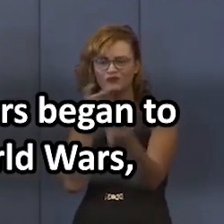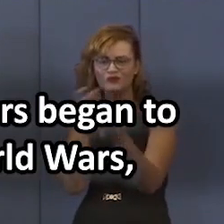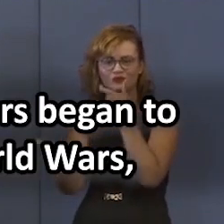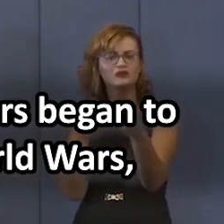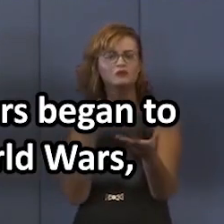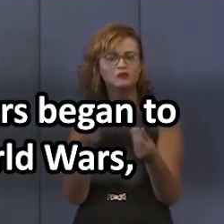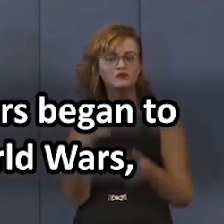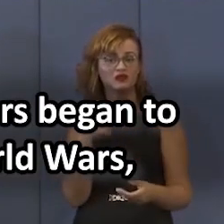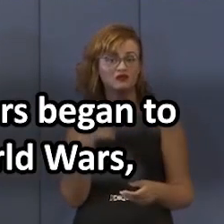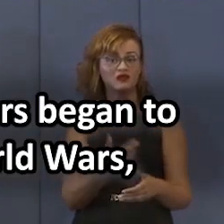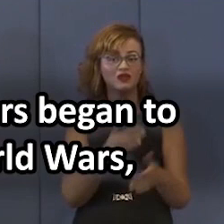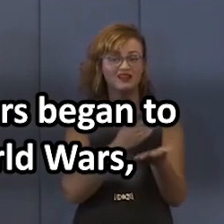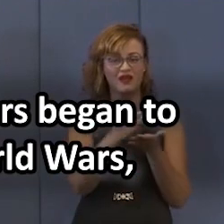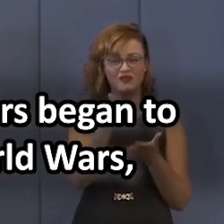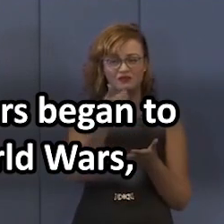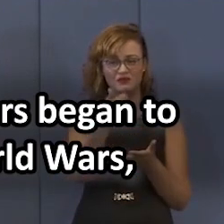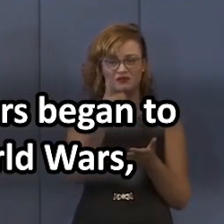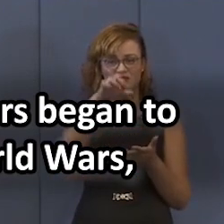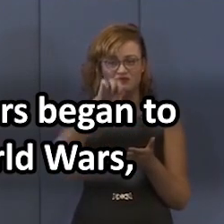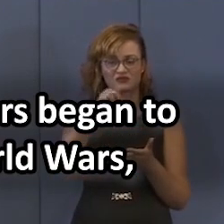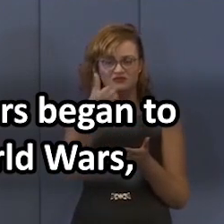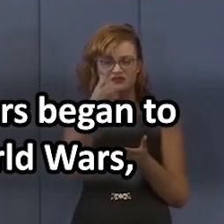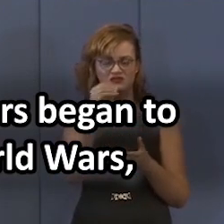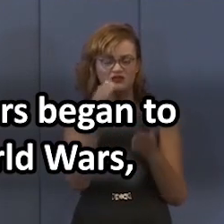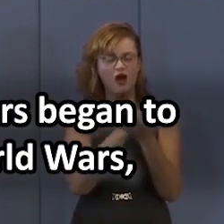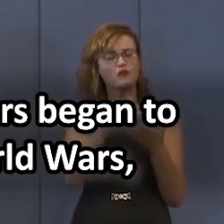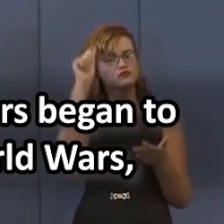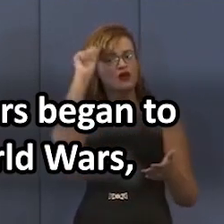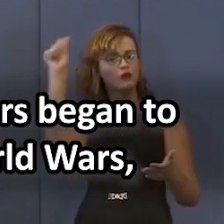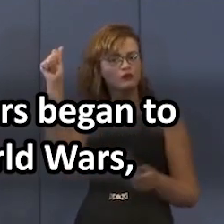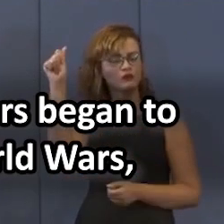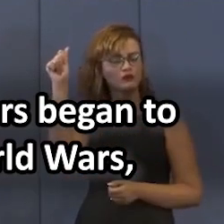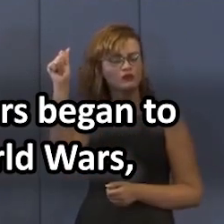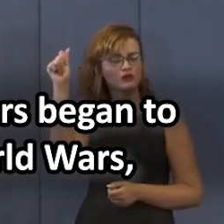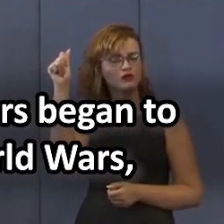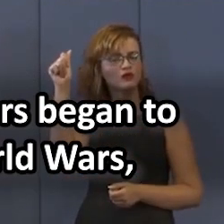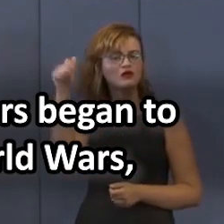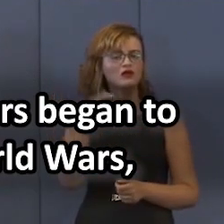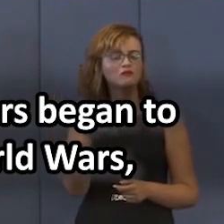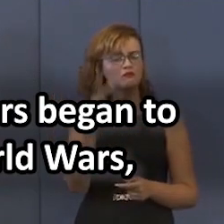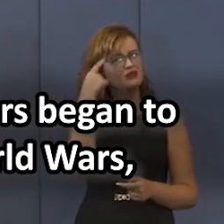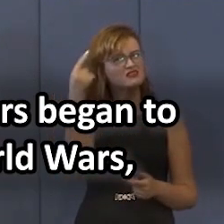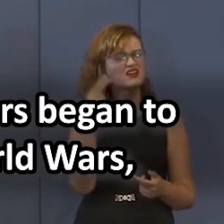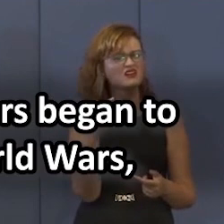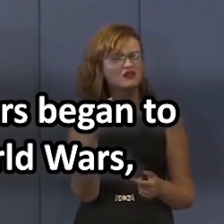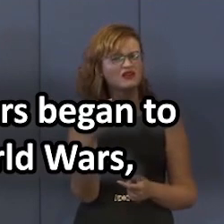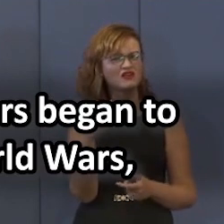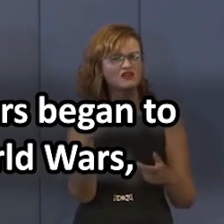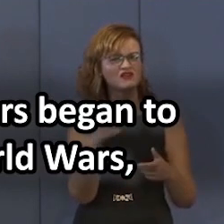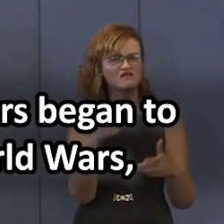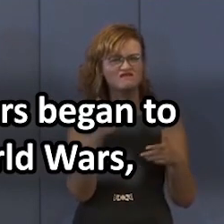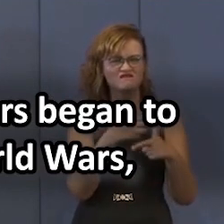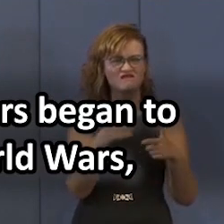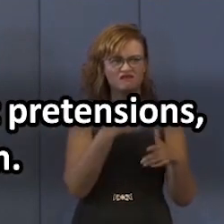anos 60, quando se começaram alguns autores a considerar que os horrores da Primeira e